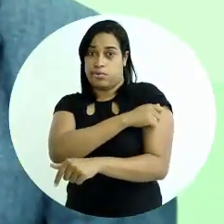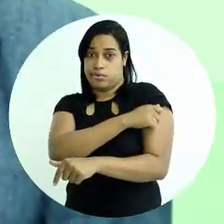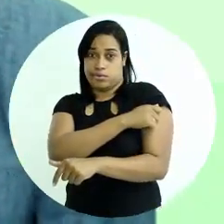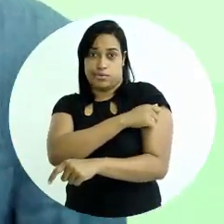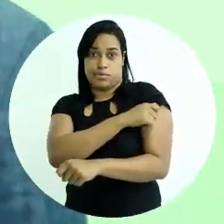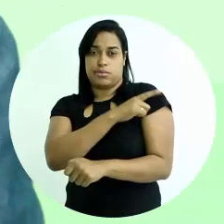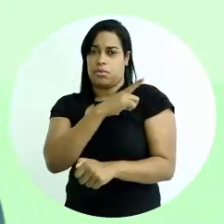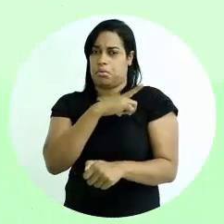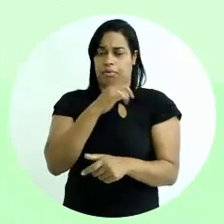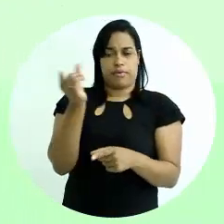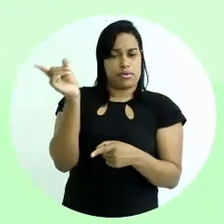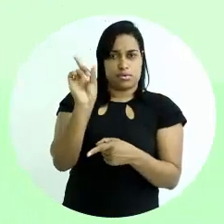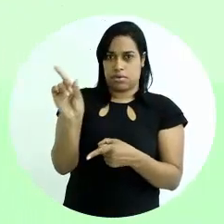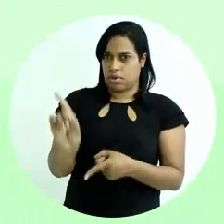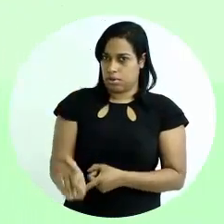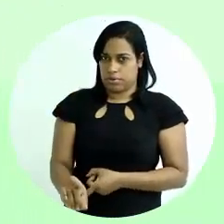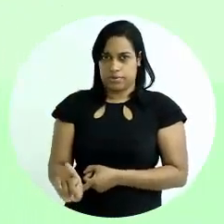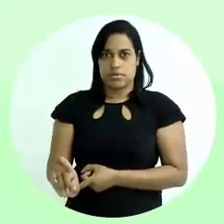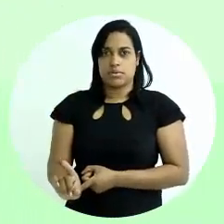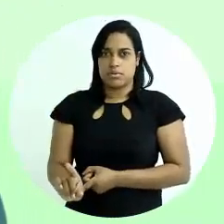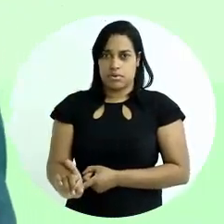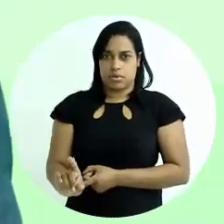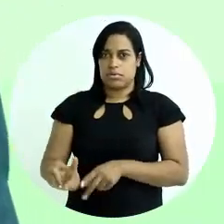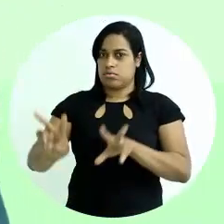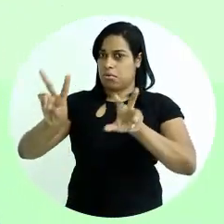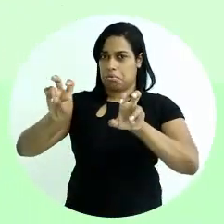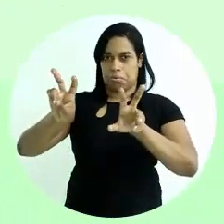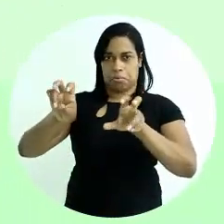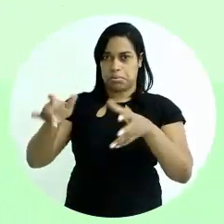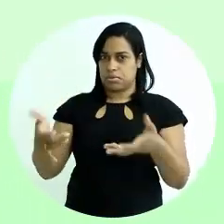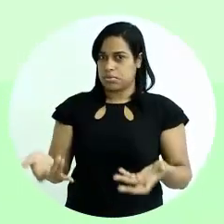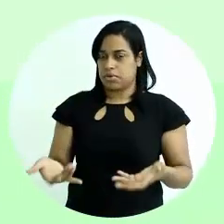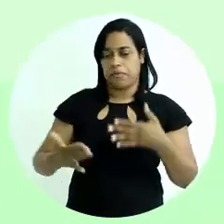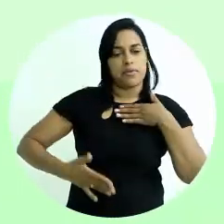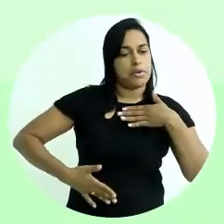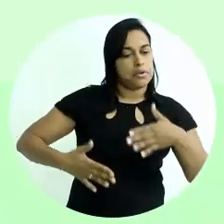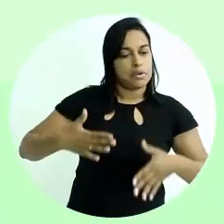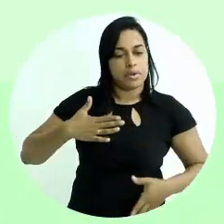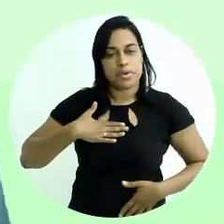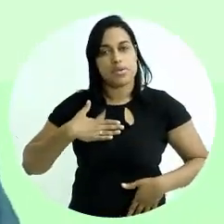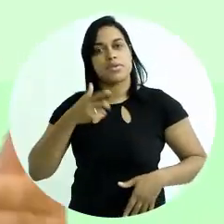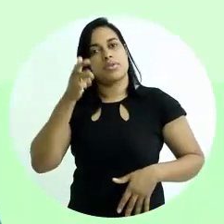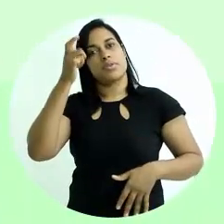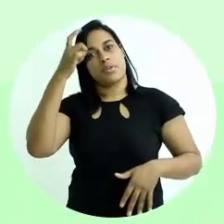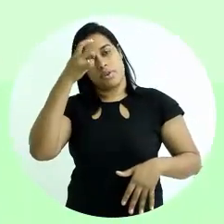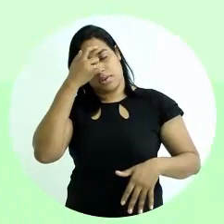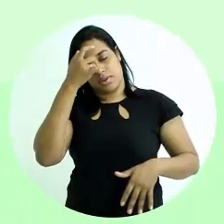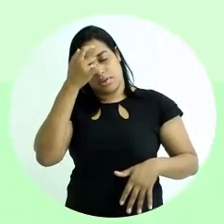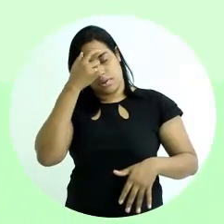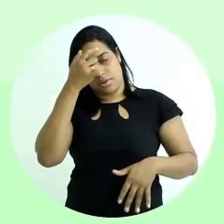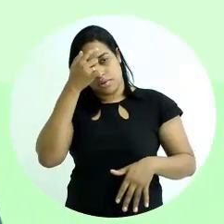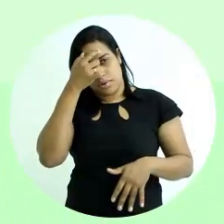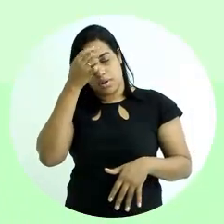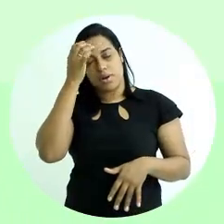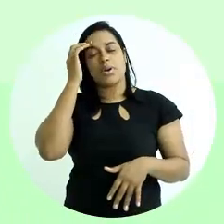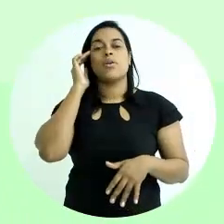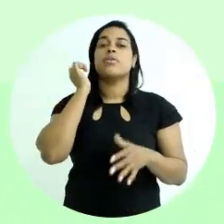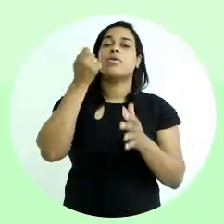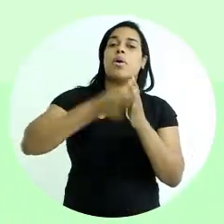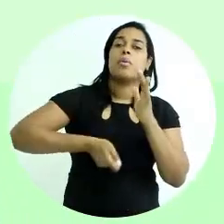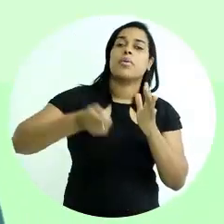aluno com que tivesse algum tipo de deficiência seja física seja intelectual